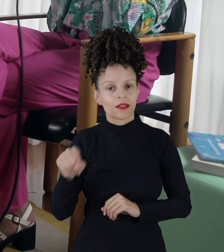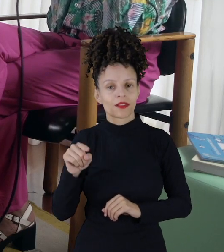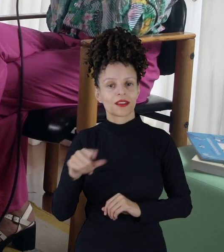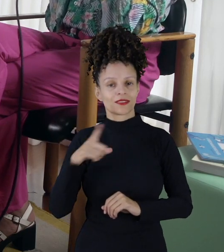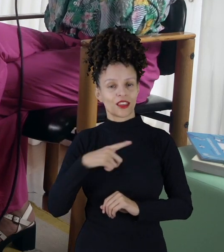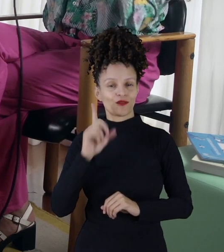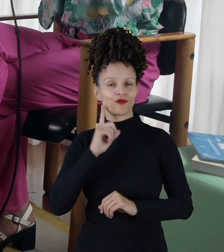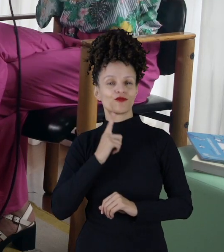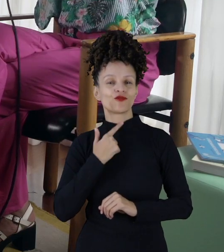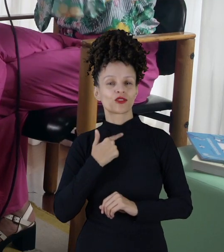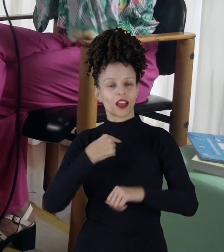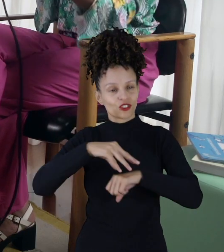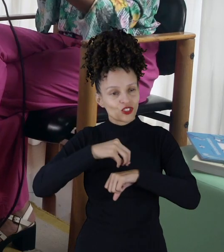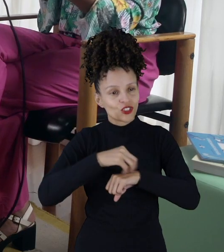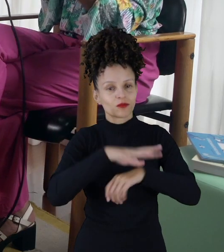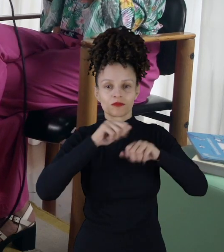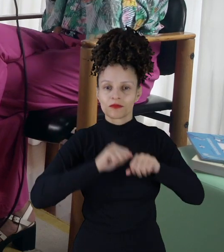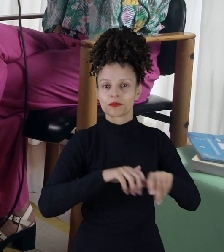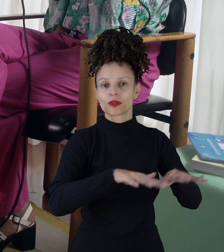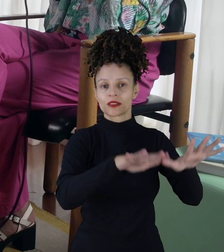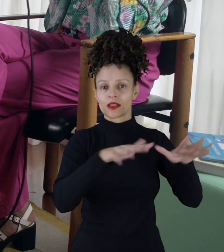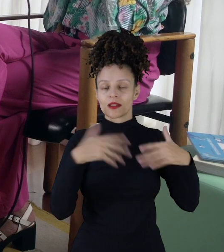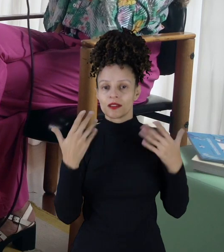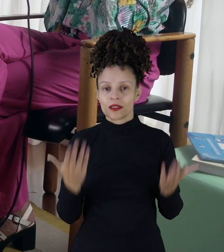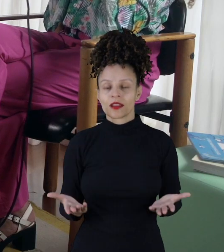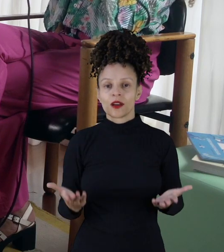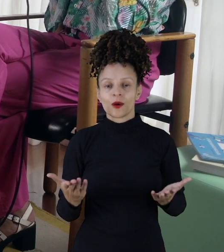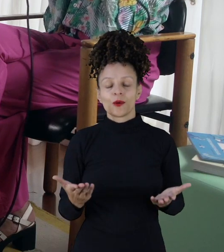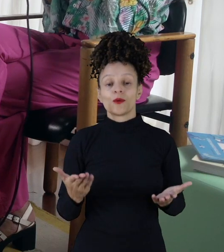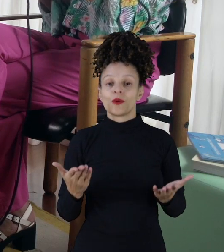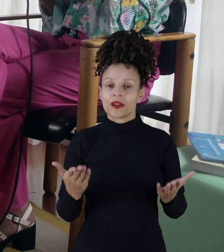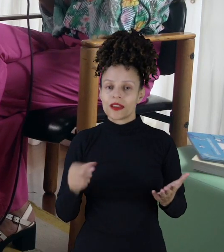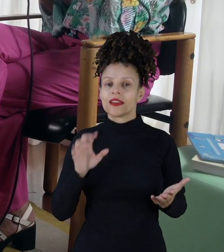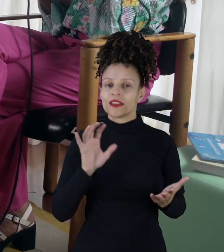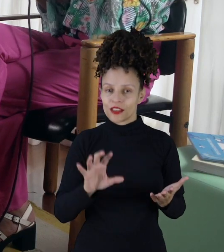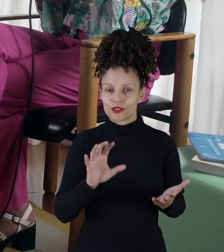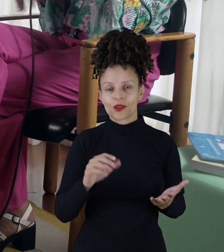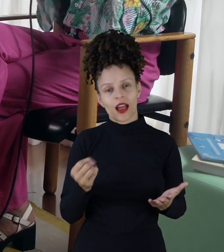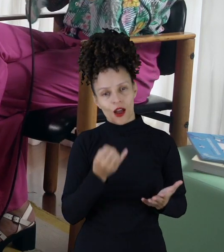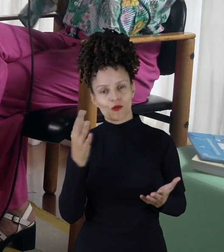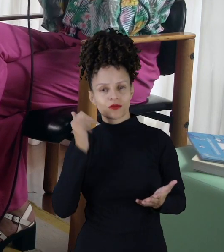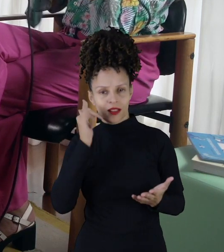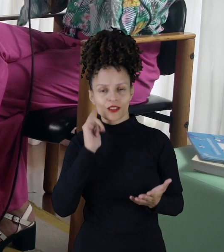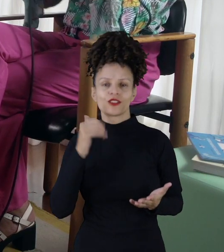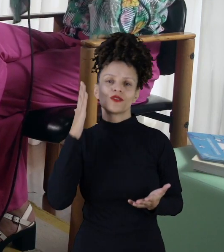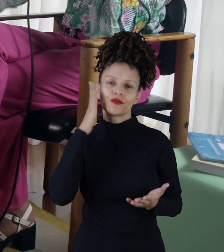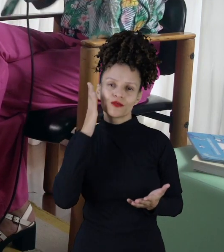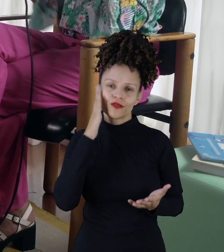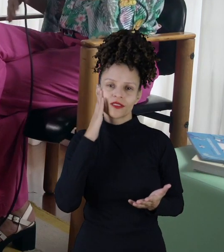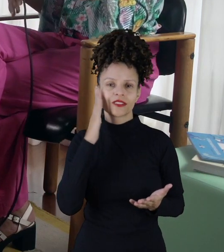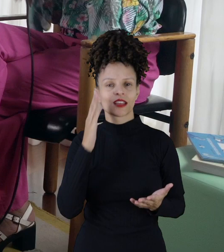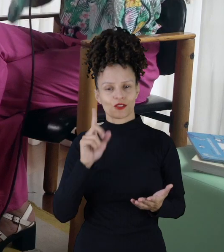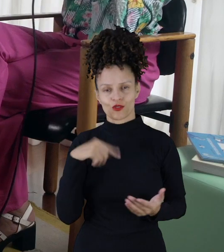que ela tenha vontade de passar isso para frente? Então, isso são alguns relatos. Eu sei